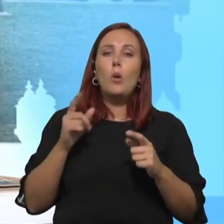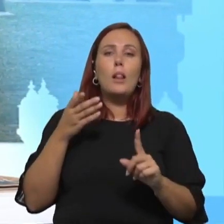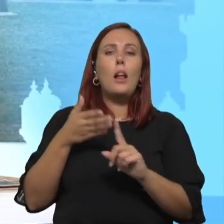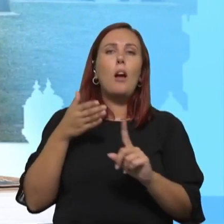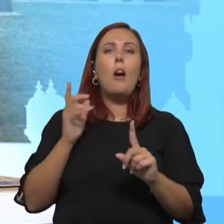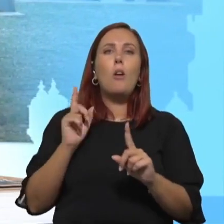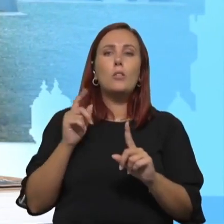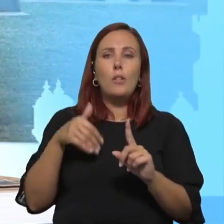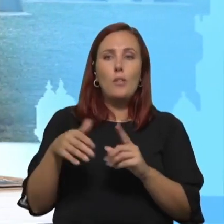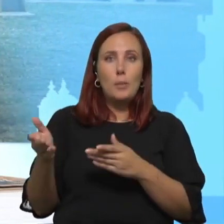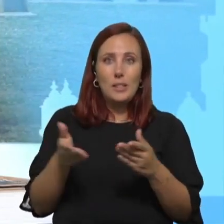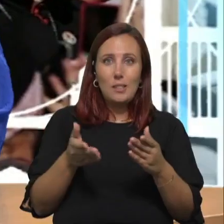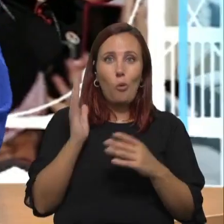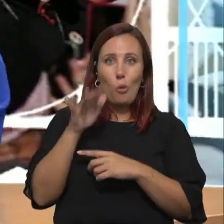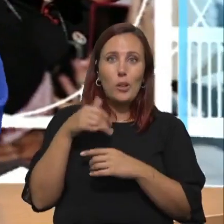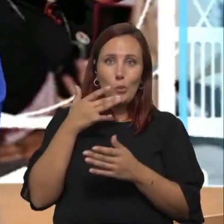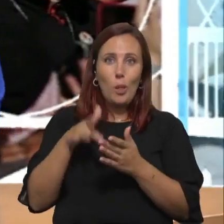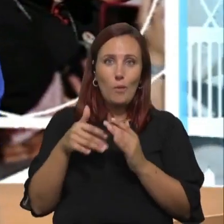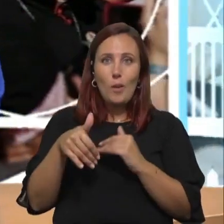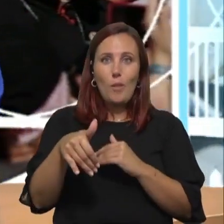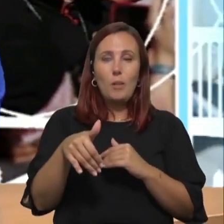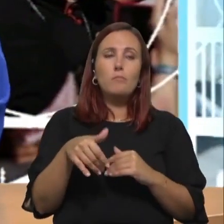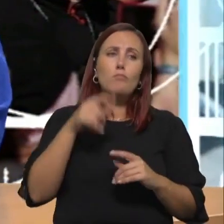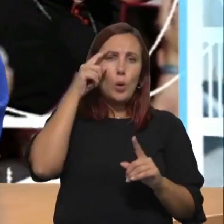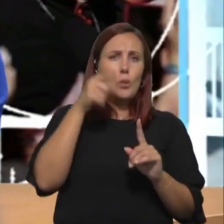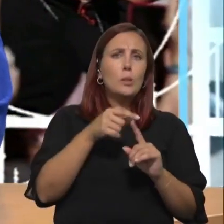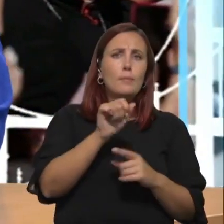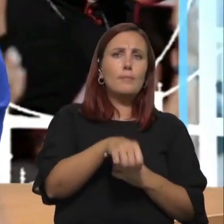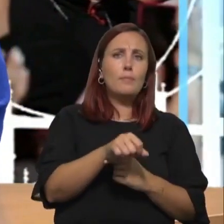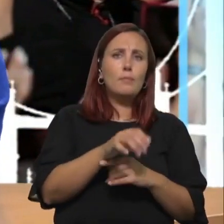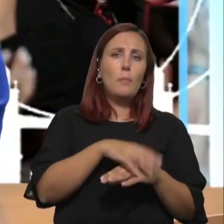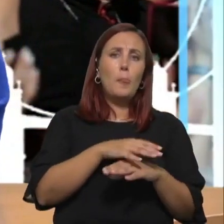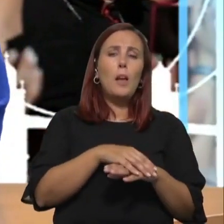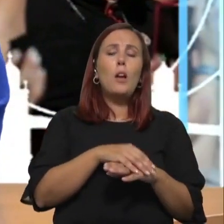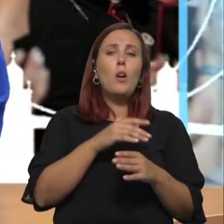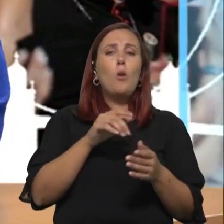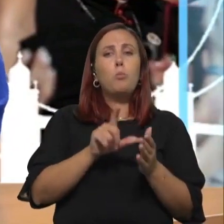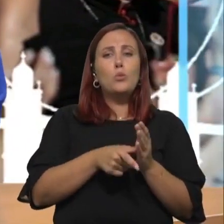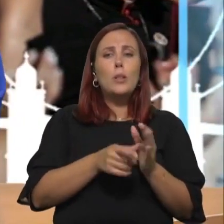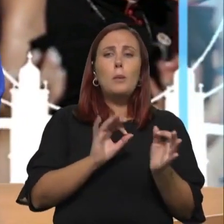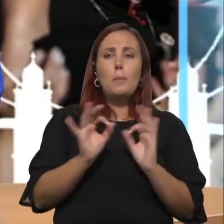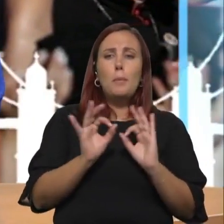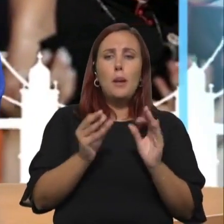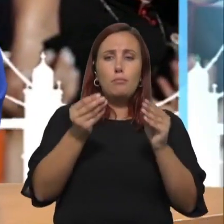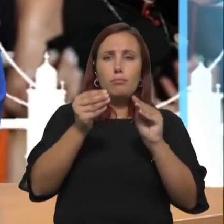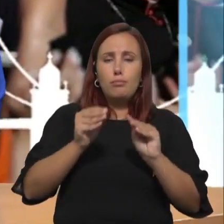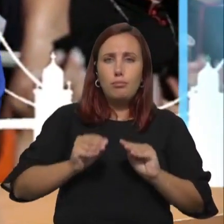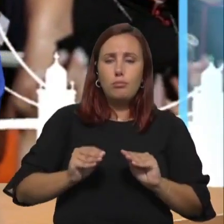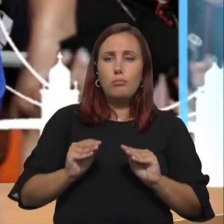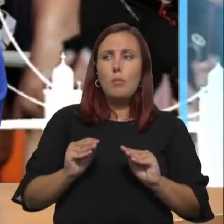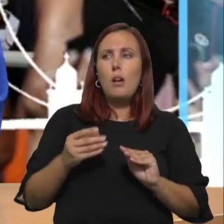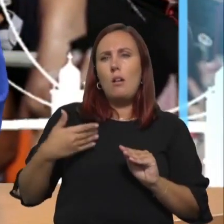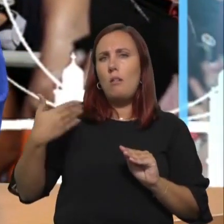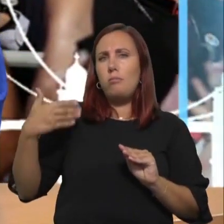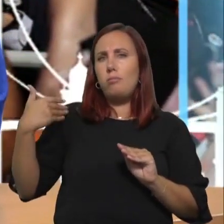apresentação nesse congresso? Esse é o objetivo. Portanto, nós, desde que começámos a elaborar este projeto de investigação, que leva já vários